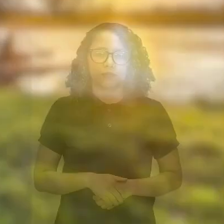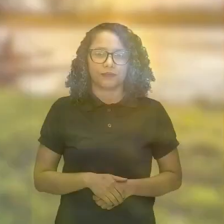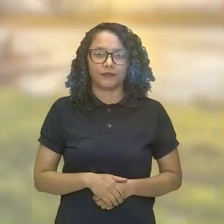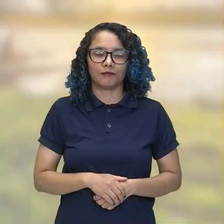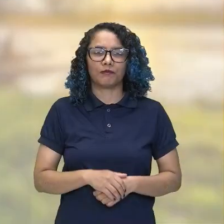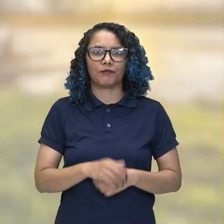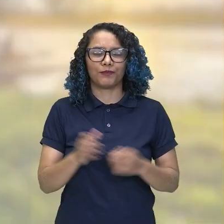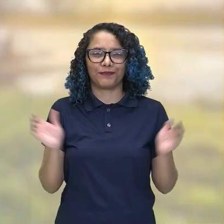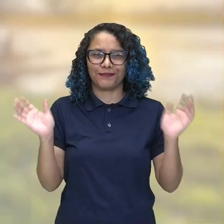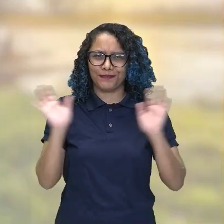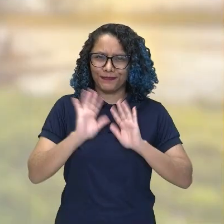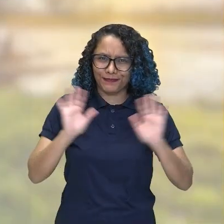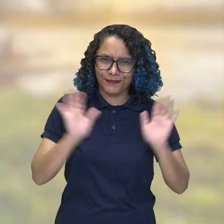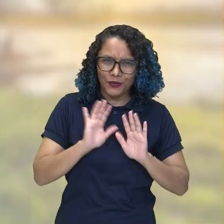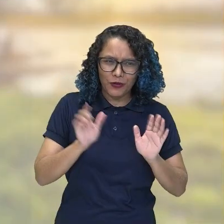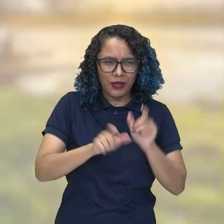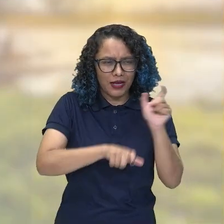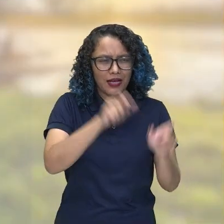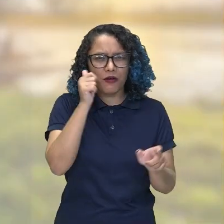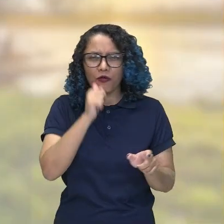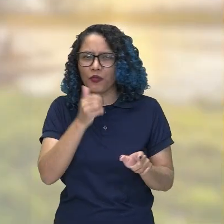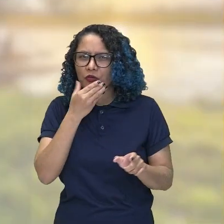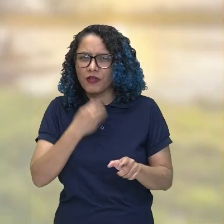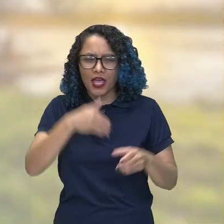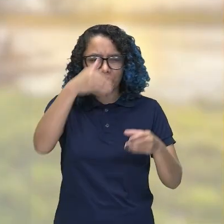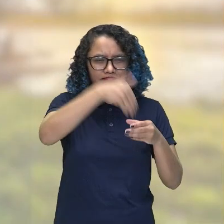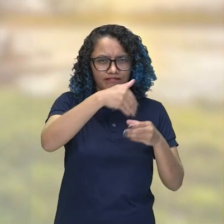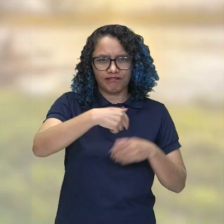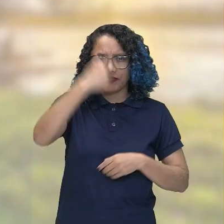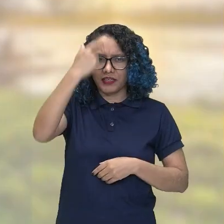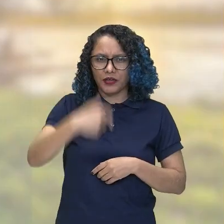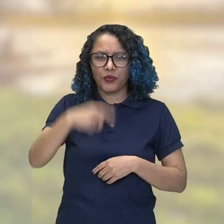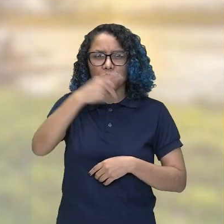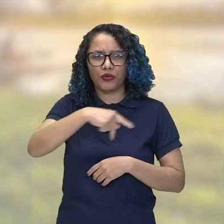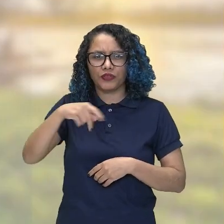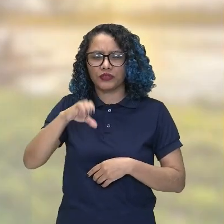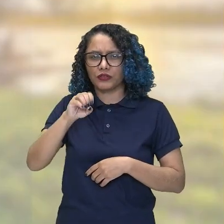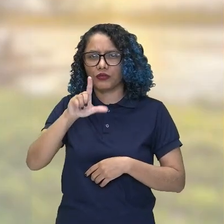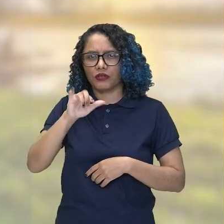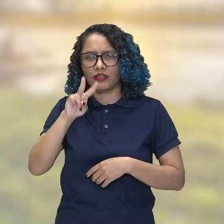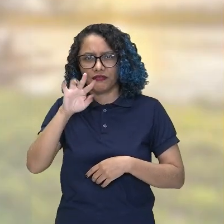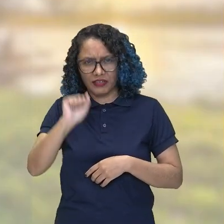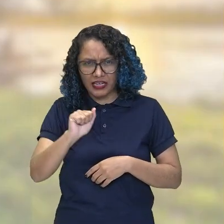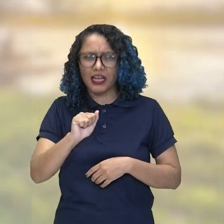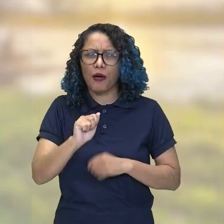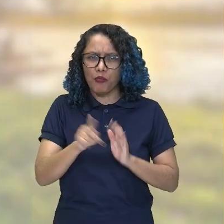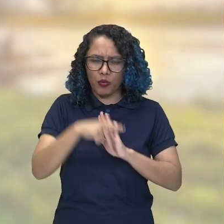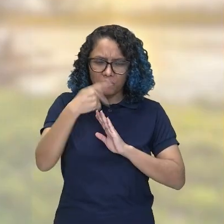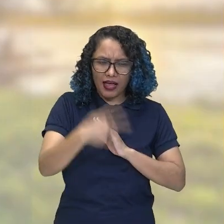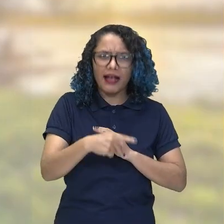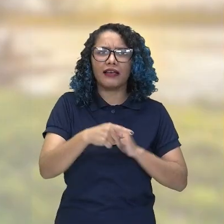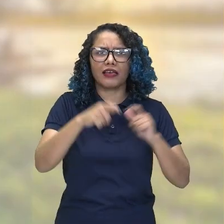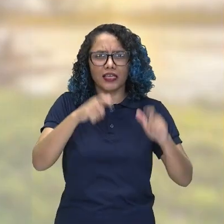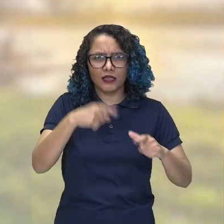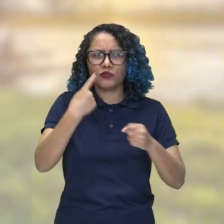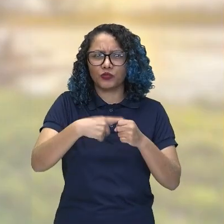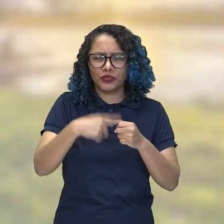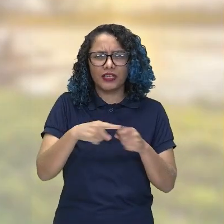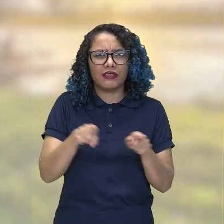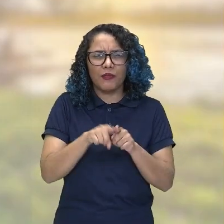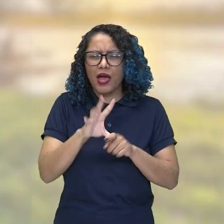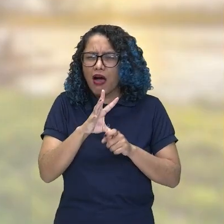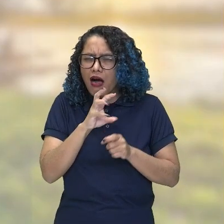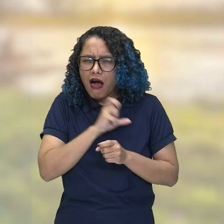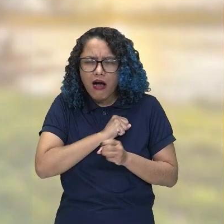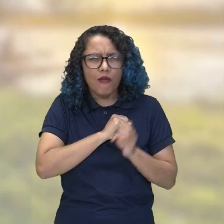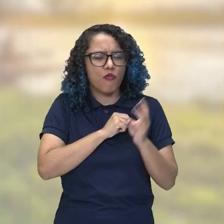Olá, meus eleitores e minhas eleitoras. Eu sou o professor Oliveira, filho dessa terra e apaixonado por